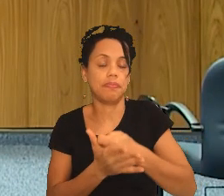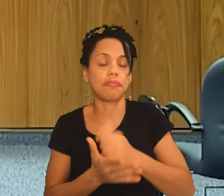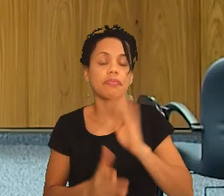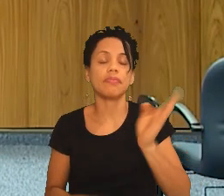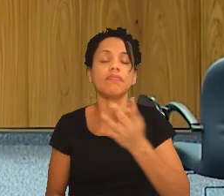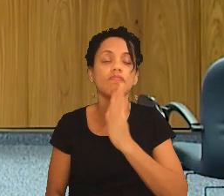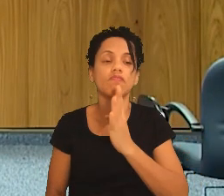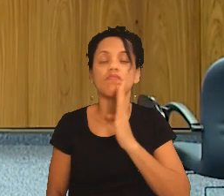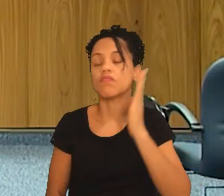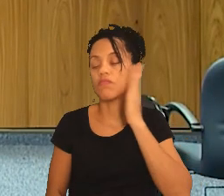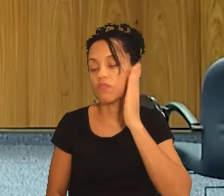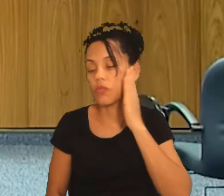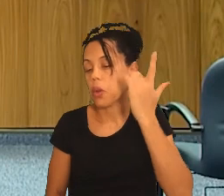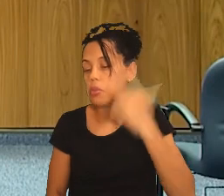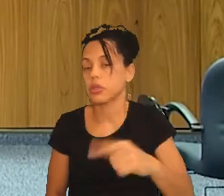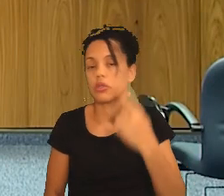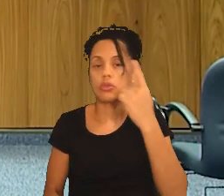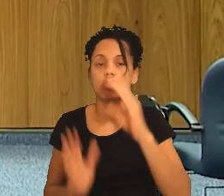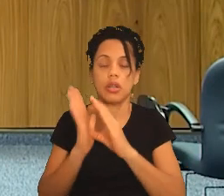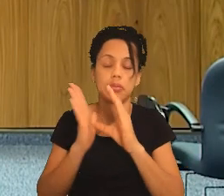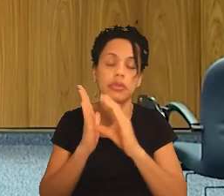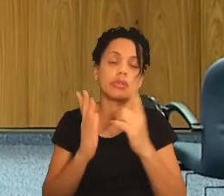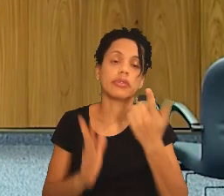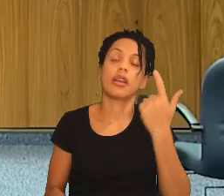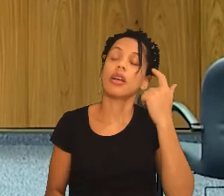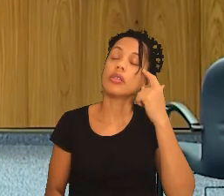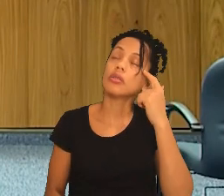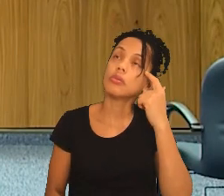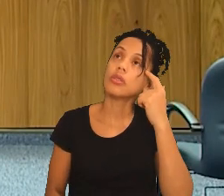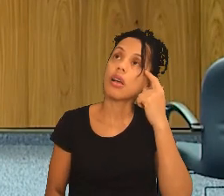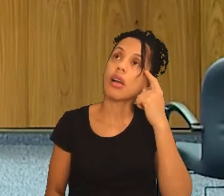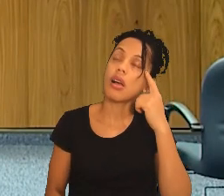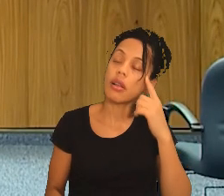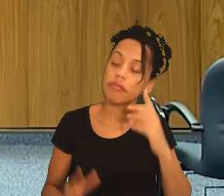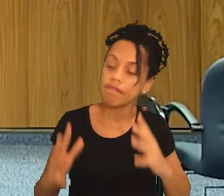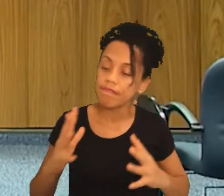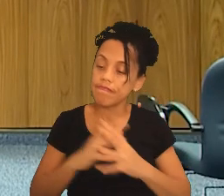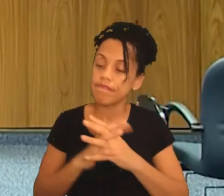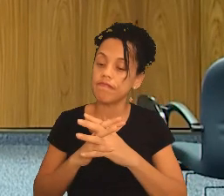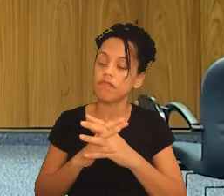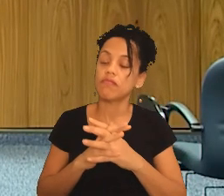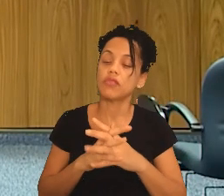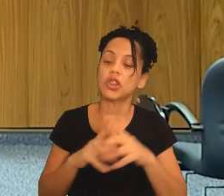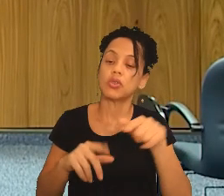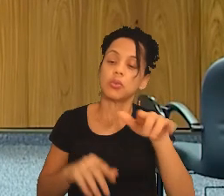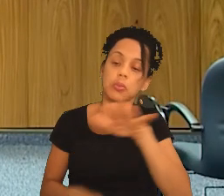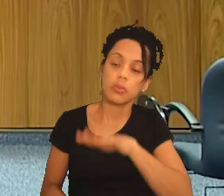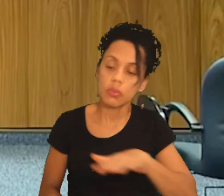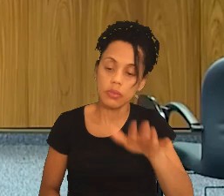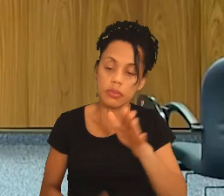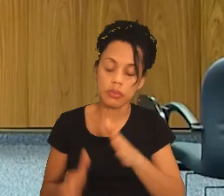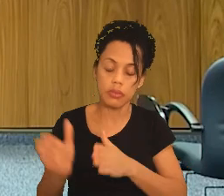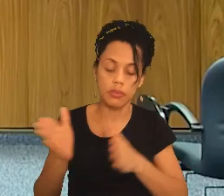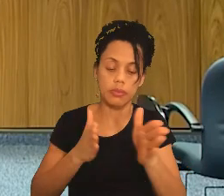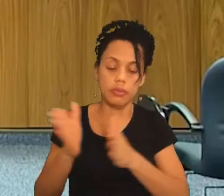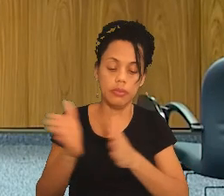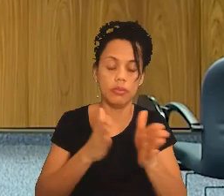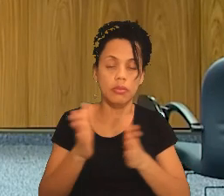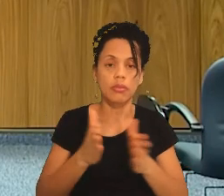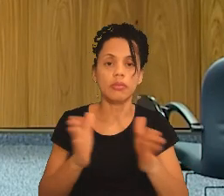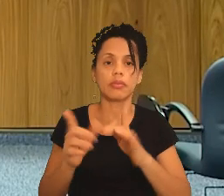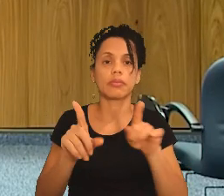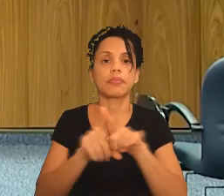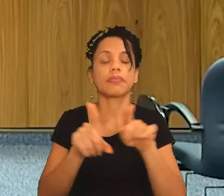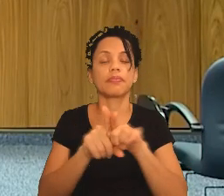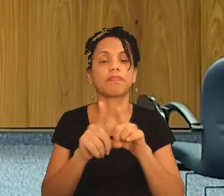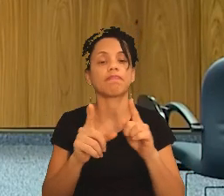processo e a contribuição desse capítulo, do estudo desse capítulo singular da ditadura, né, por mais que a